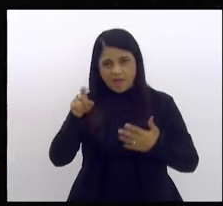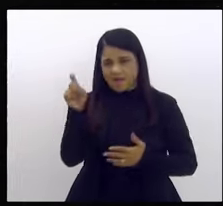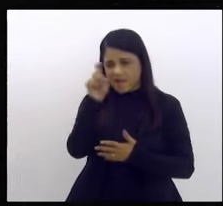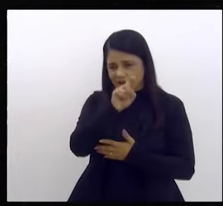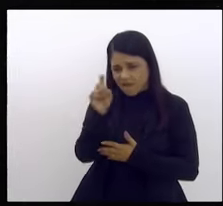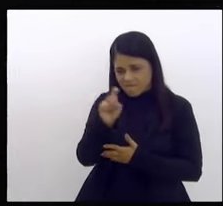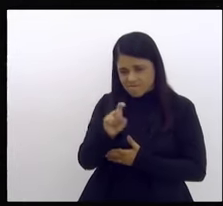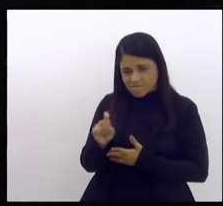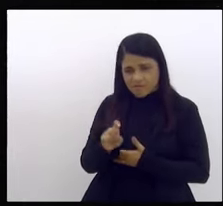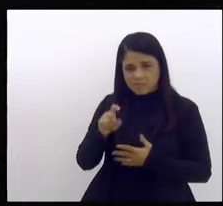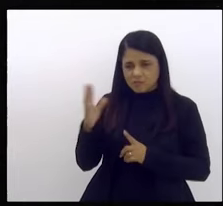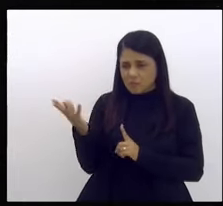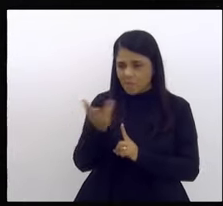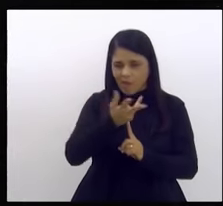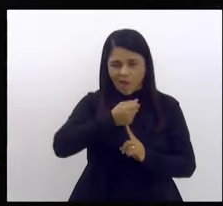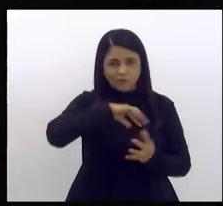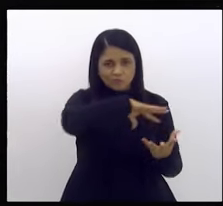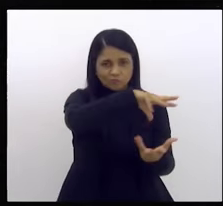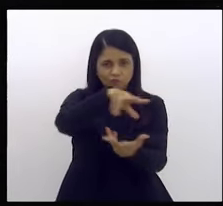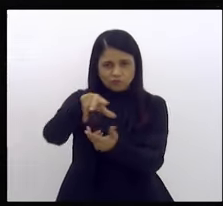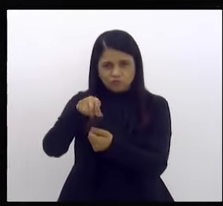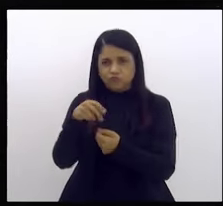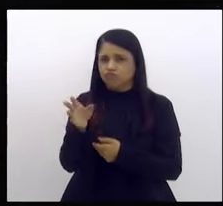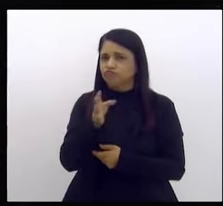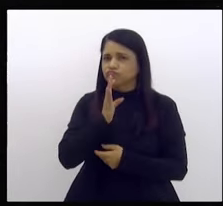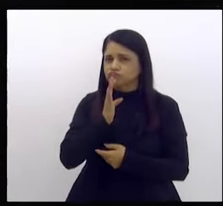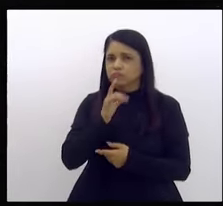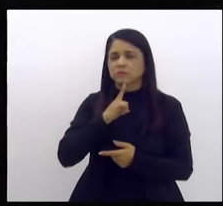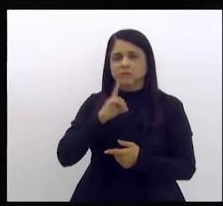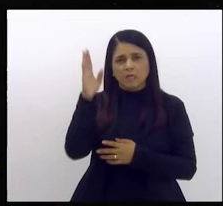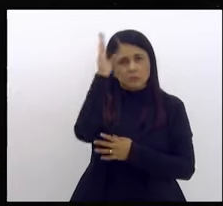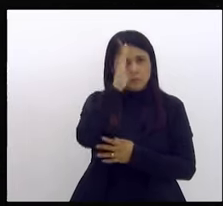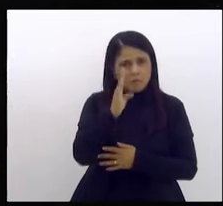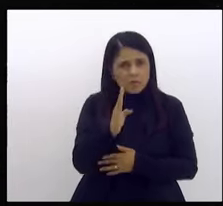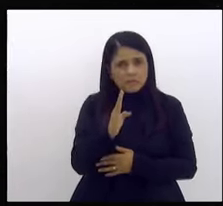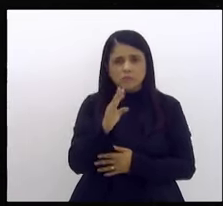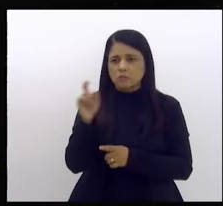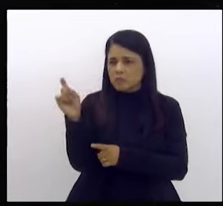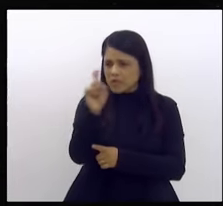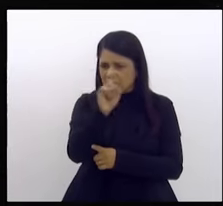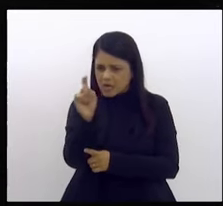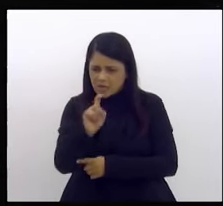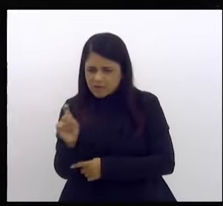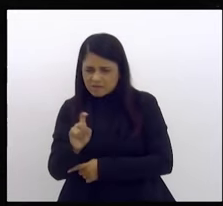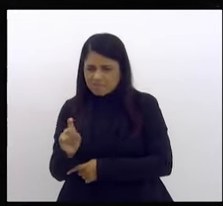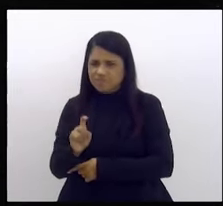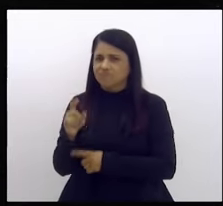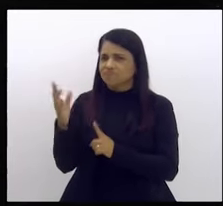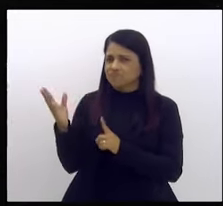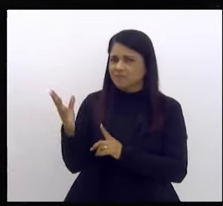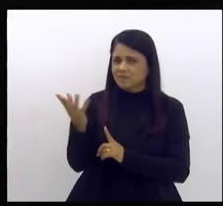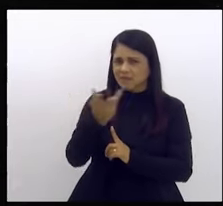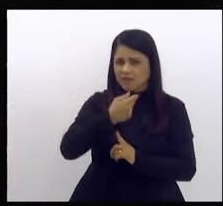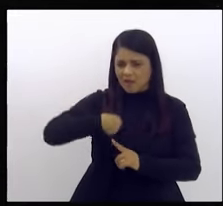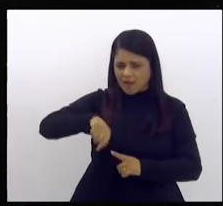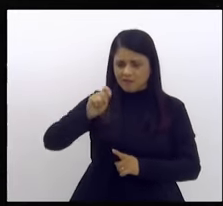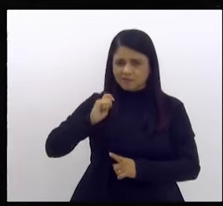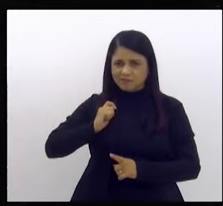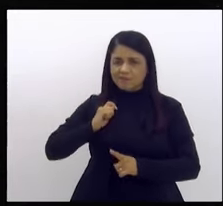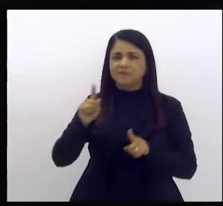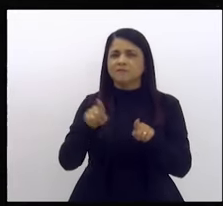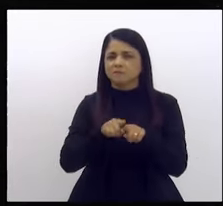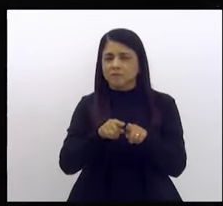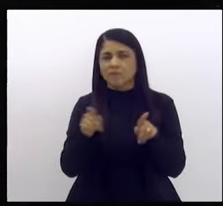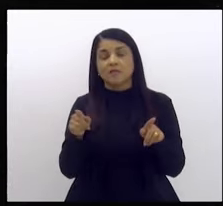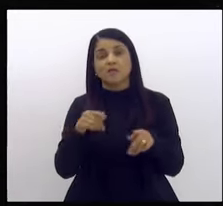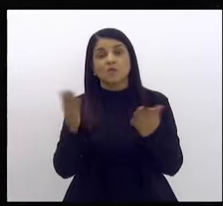arte mundialmente reconhecida e que tem grafiteiros do Brasil no top desses artistas, pensar o quanto hoje